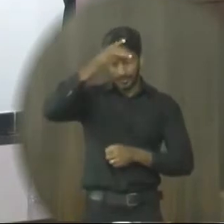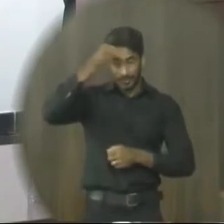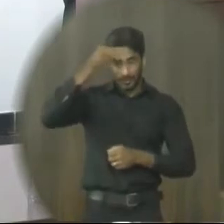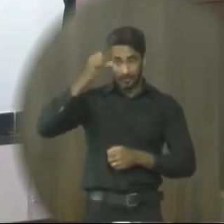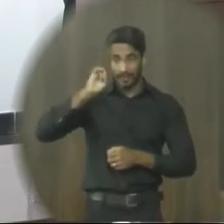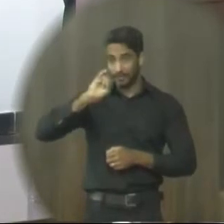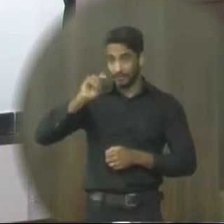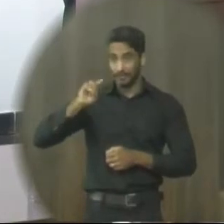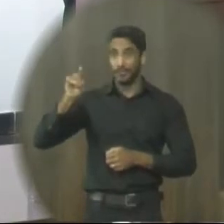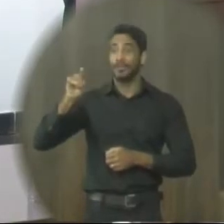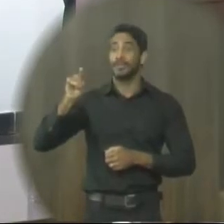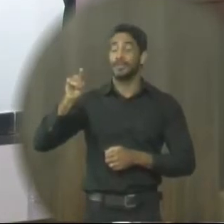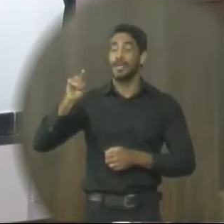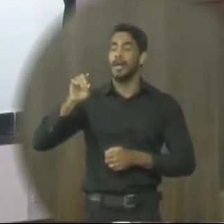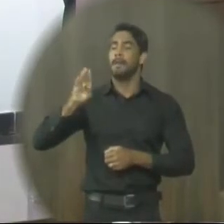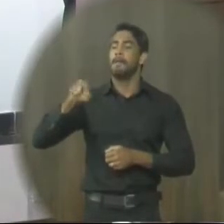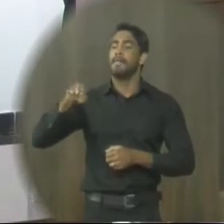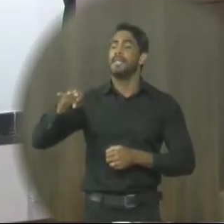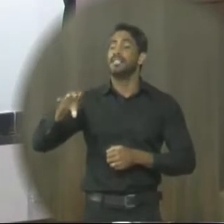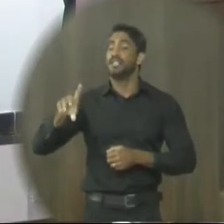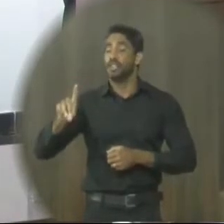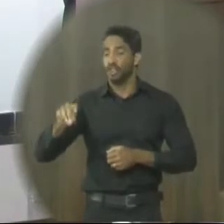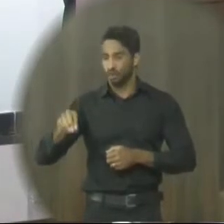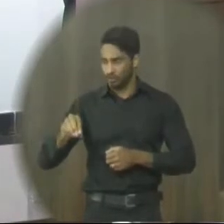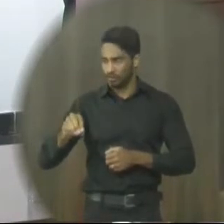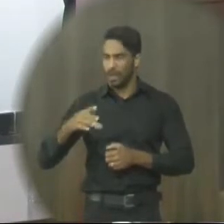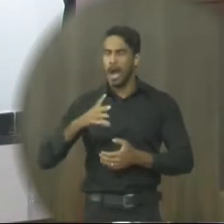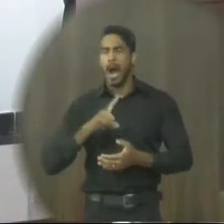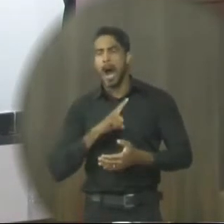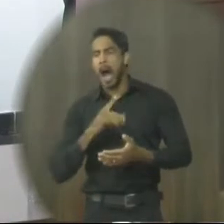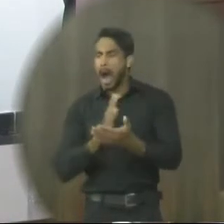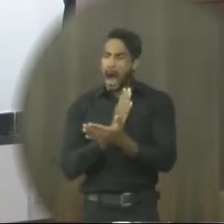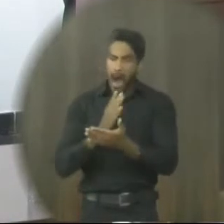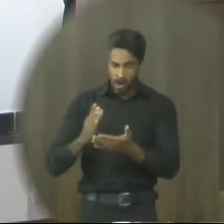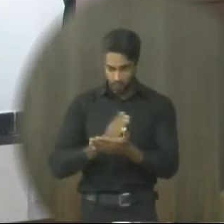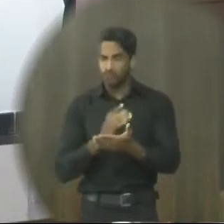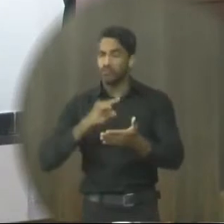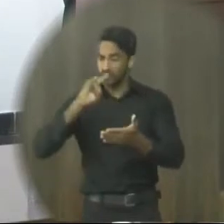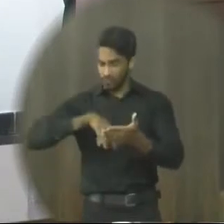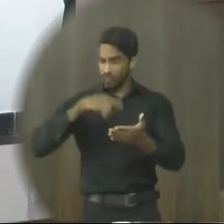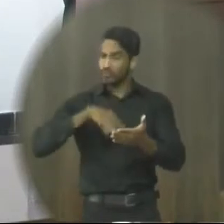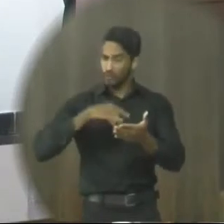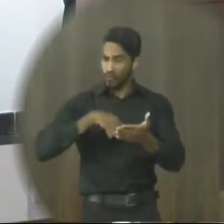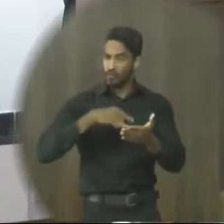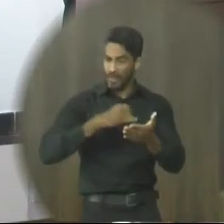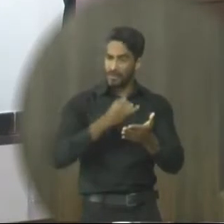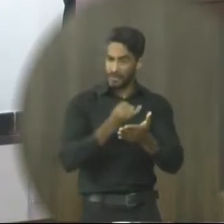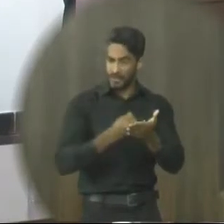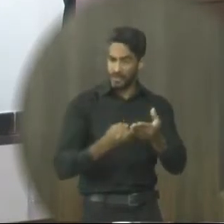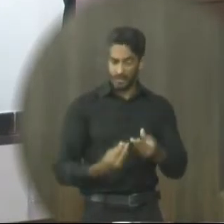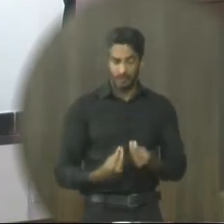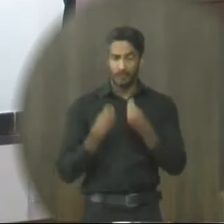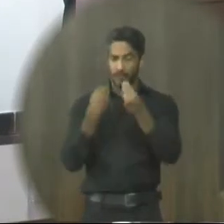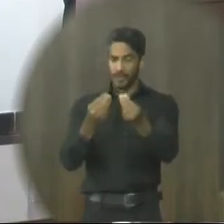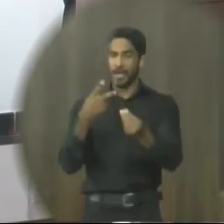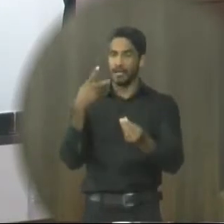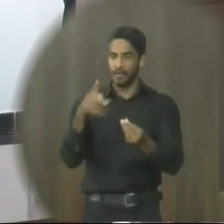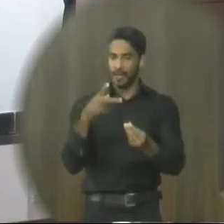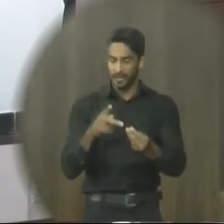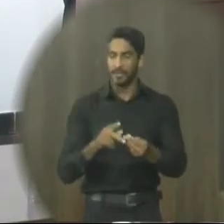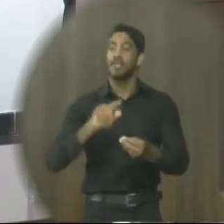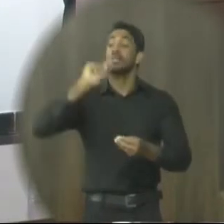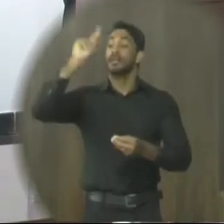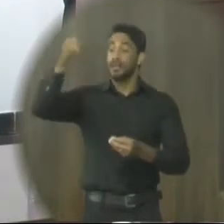Benedito. Algumas certidões na época foram concedidas mesmo. E tão logo o